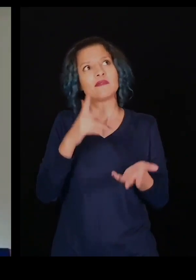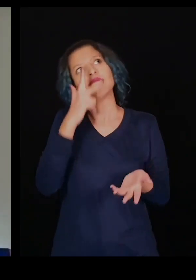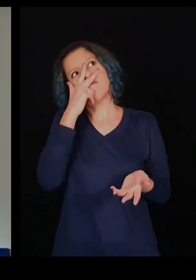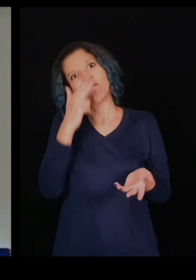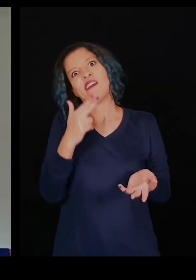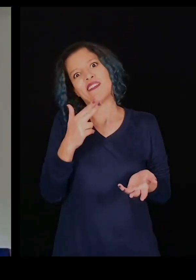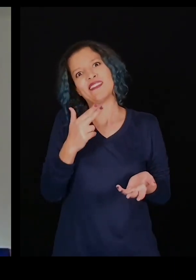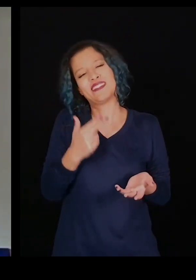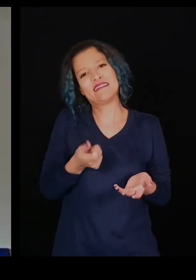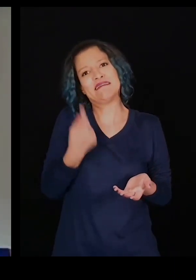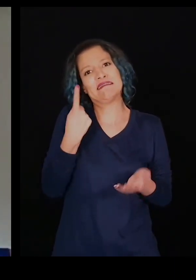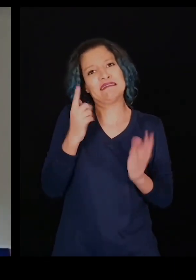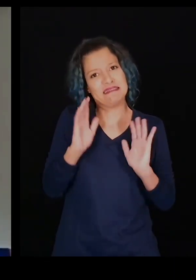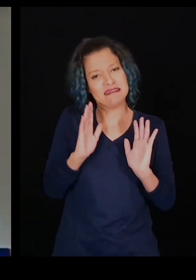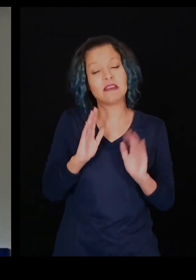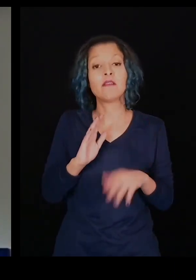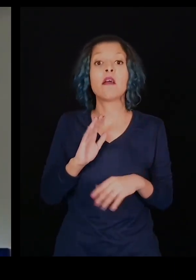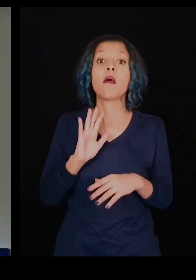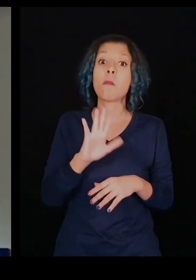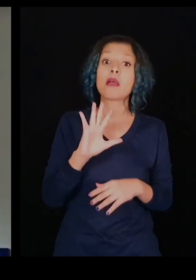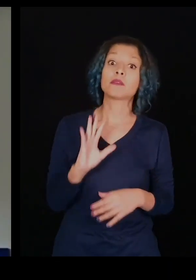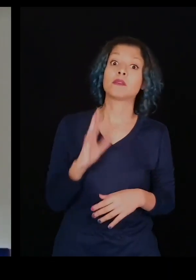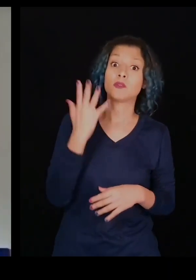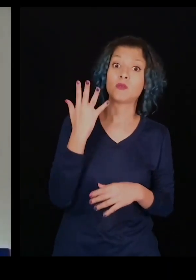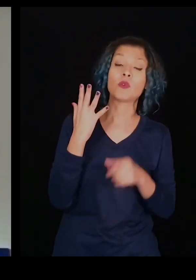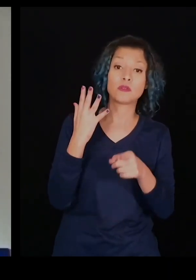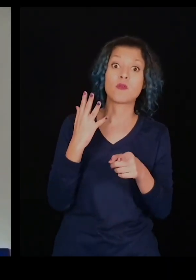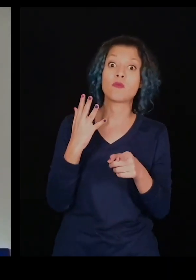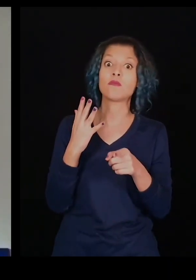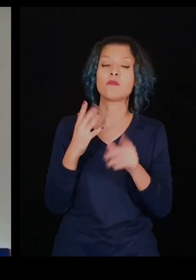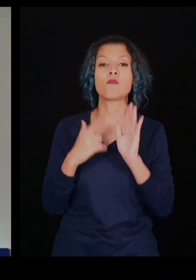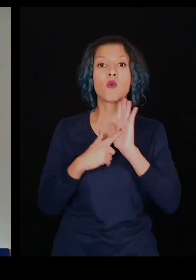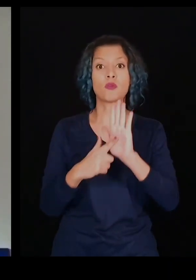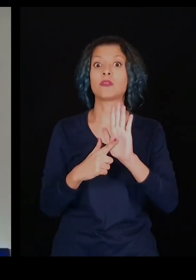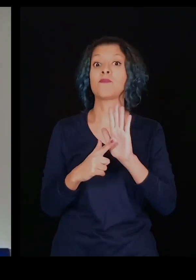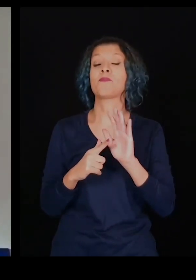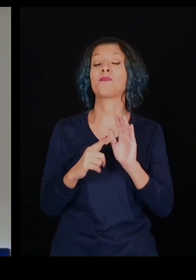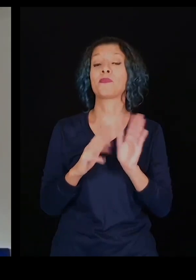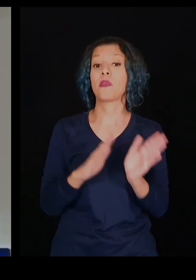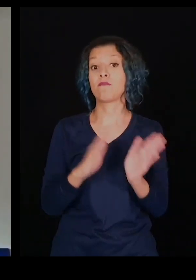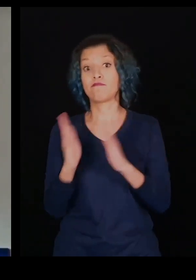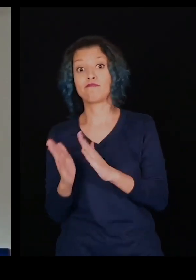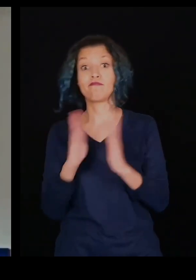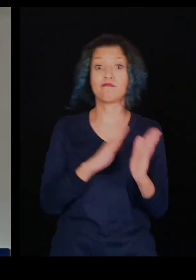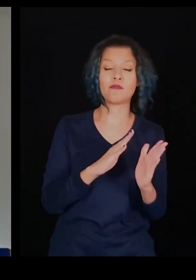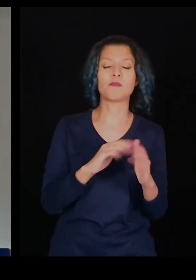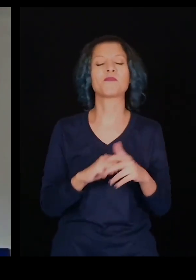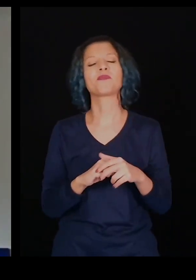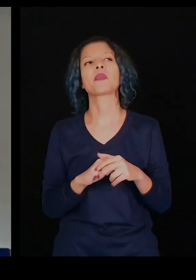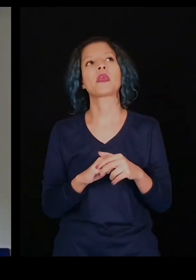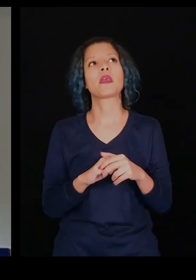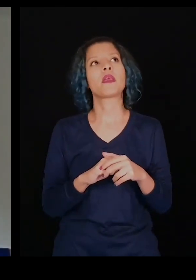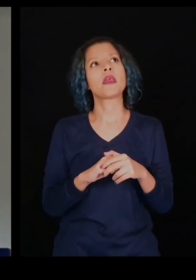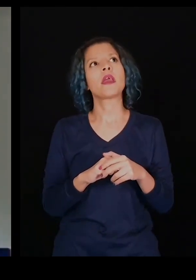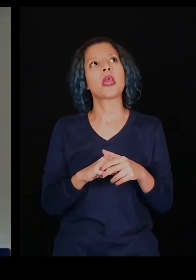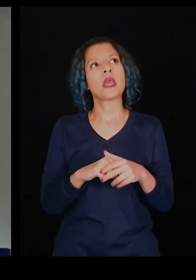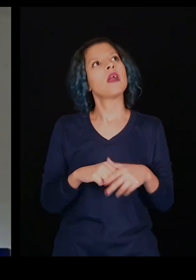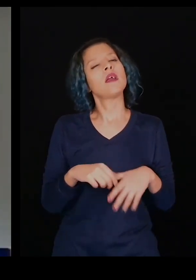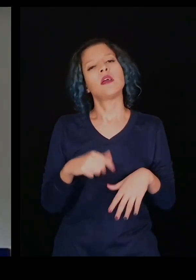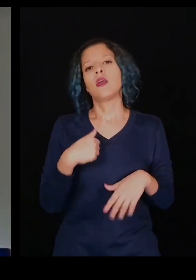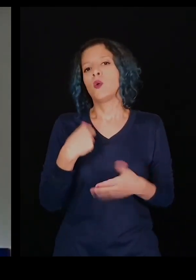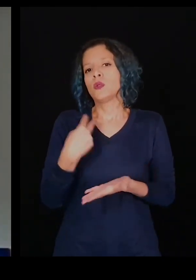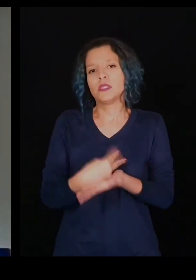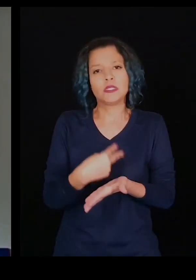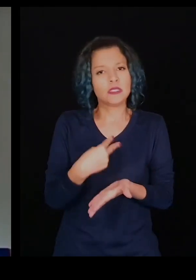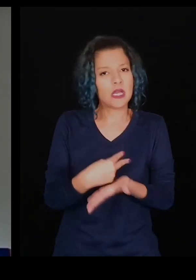também coloca isso, de um lado. Eu sempre recebi, no nível pessoal, pedidos de ajuda, a